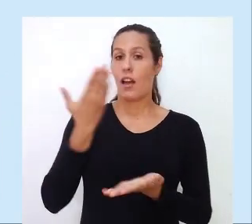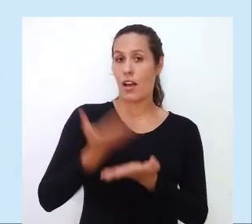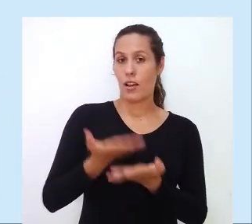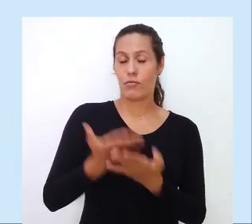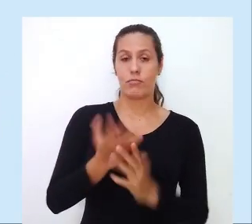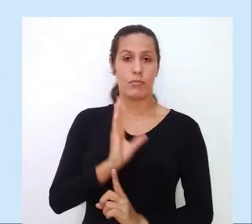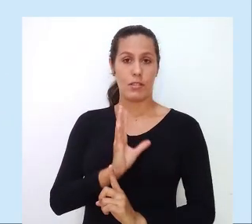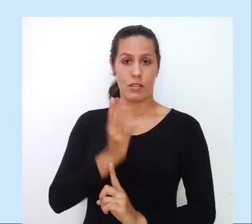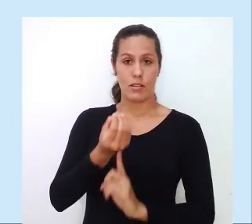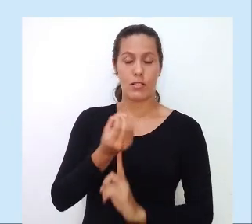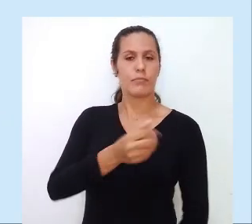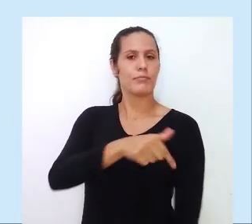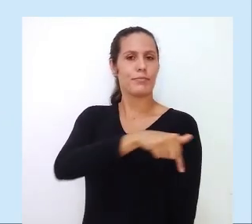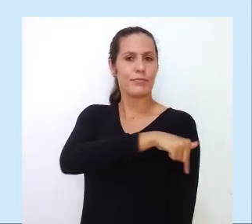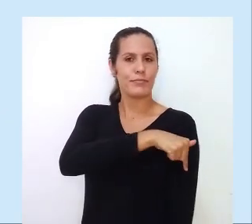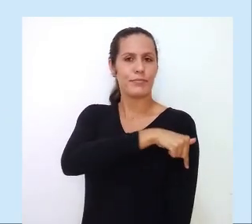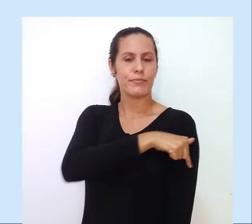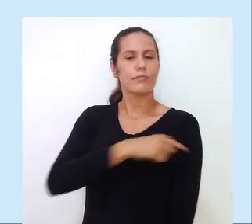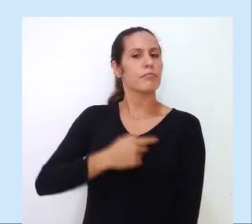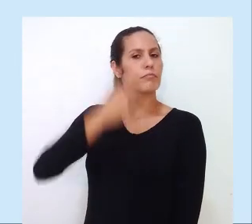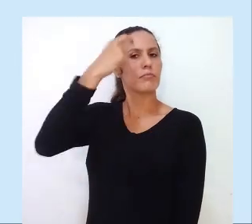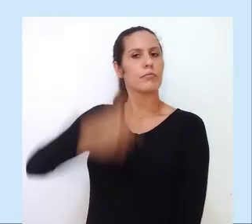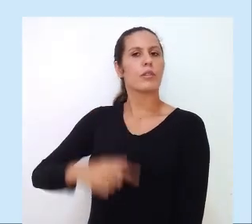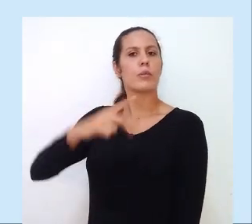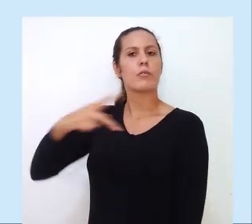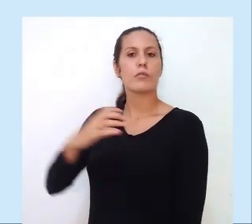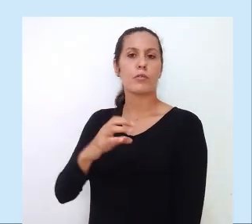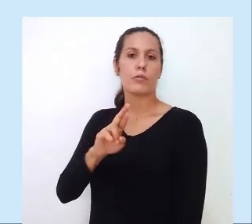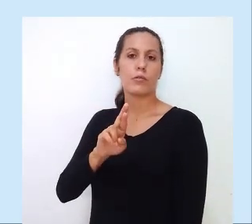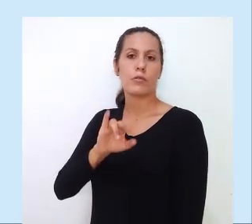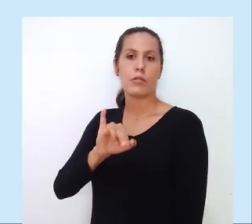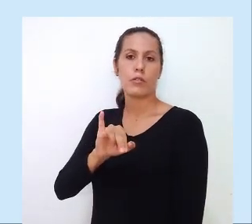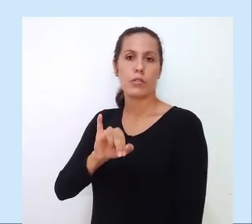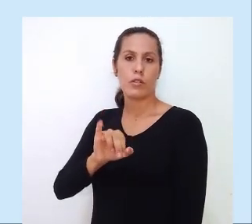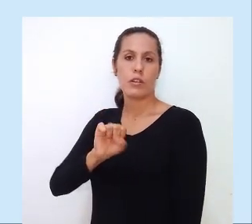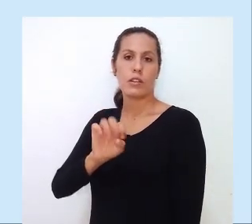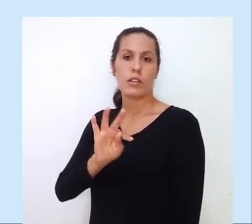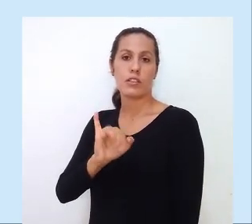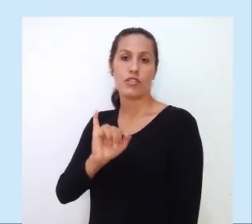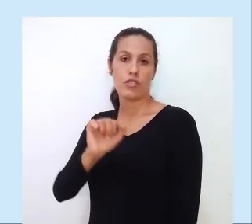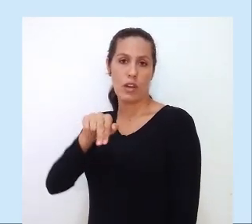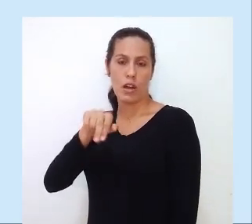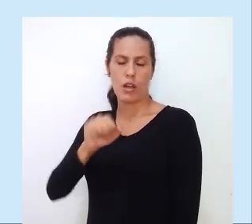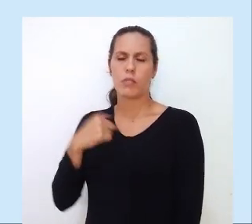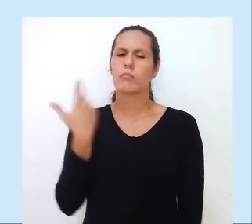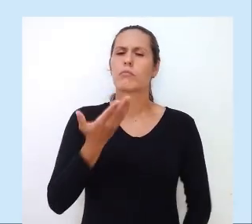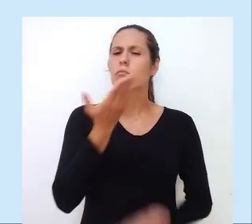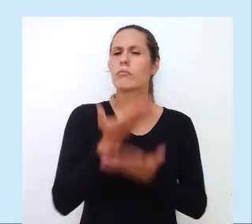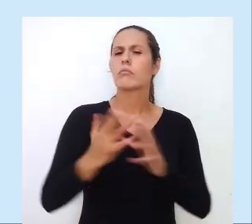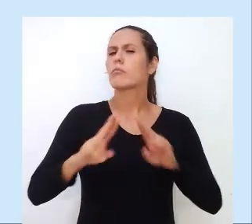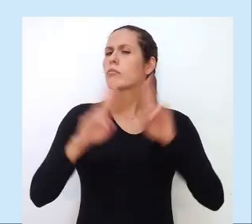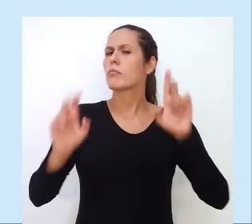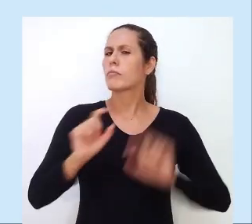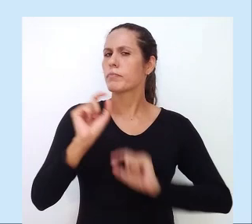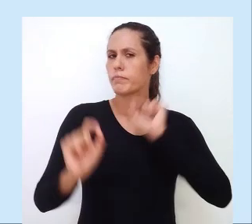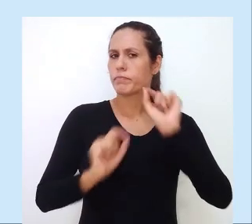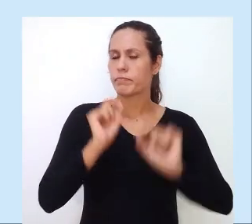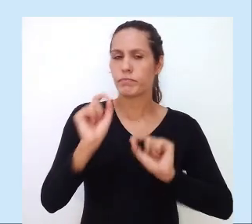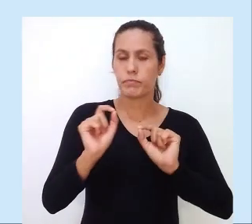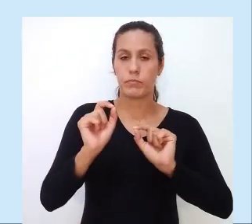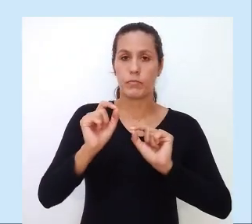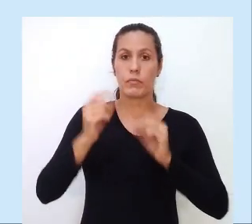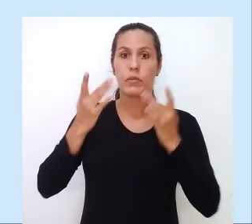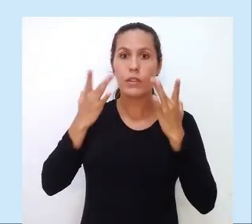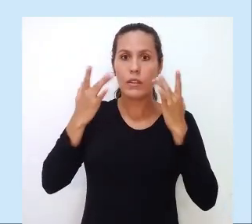é a nossa aula de artes para os 7º anos. Eu sou a professora Cristiana Vieira e hoje vamos conversar um